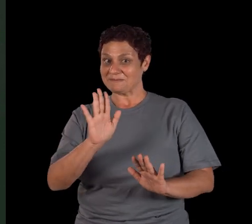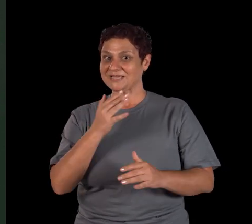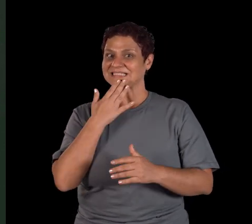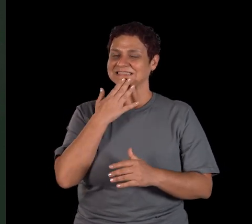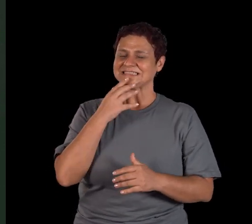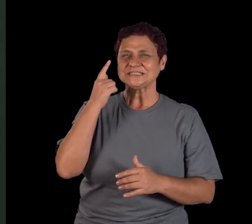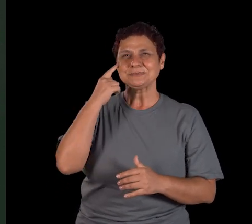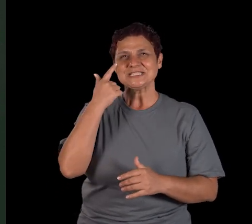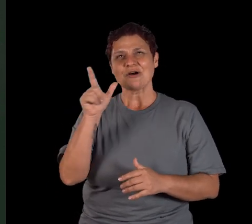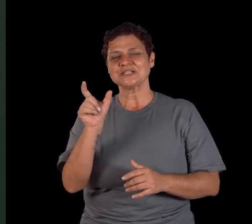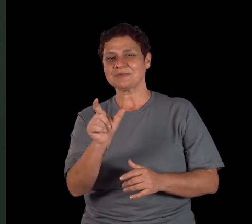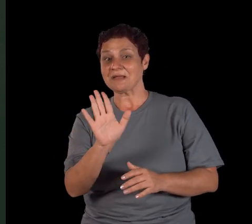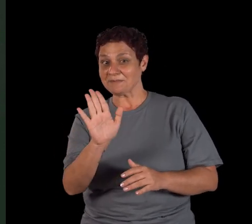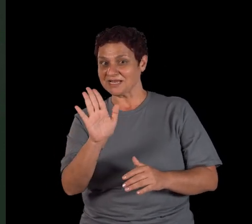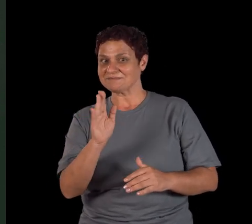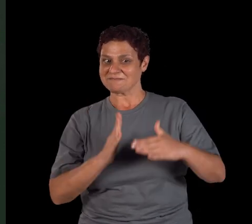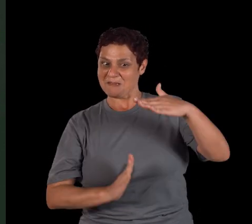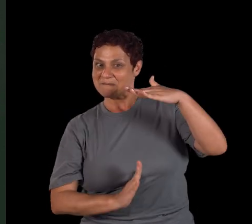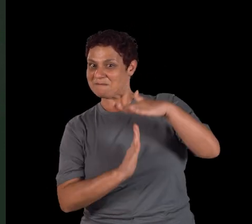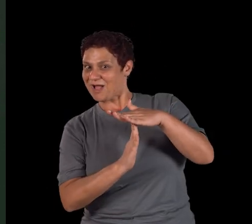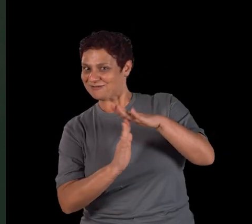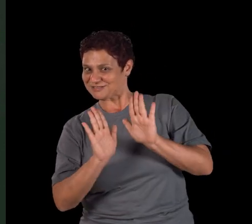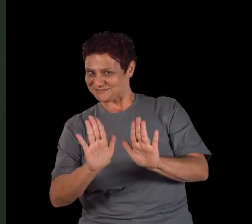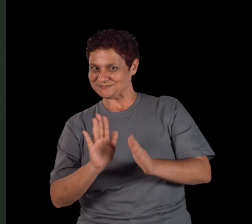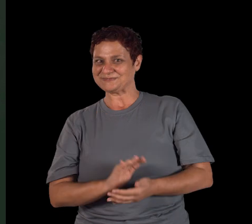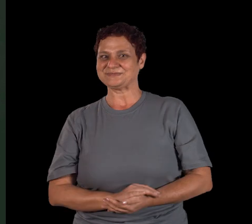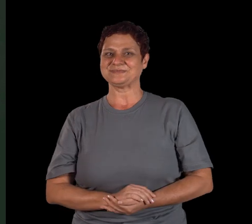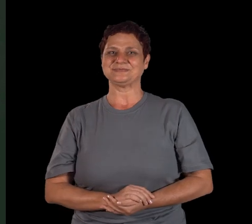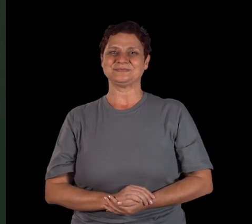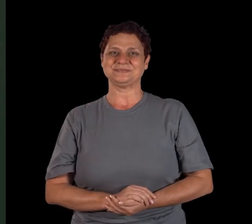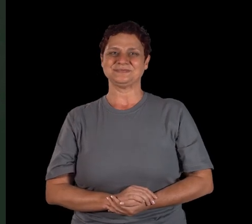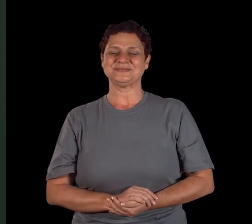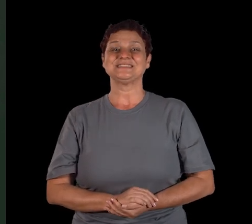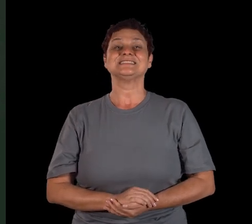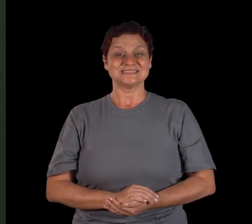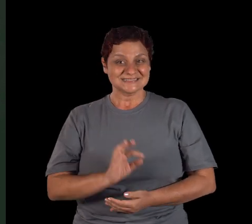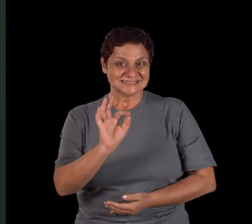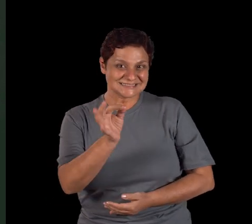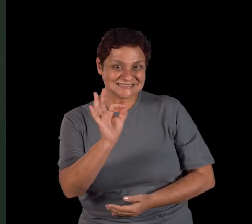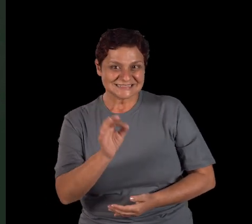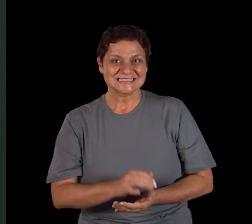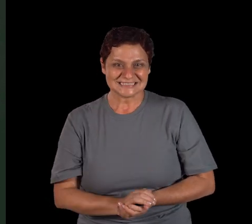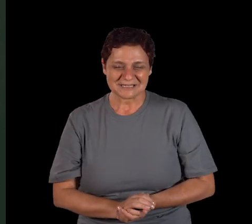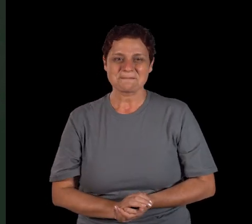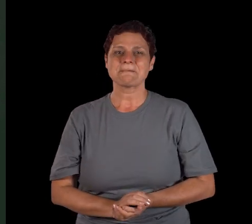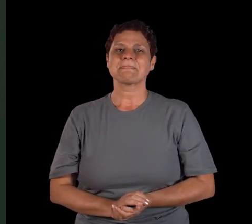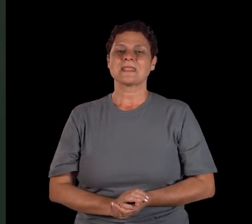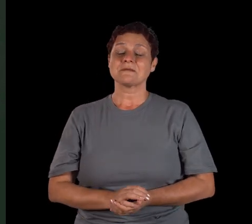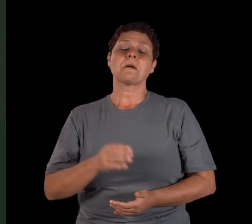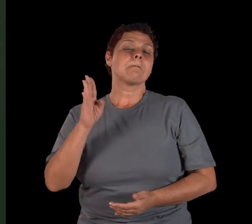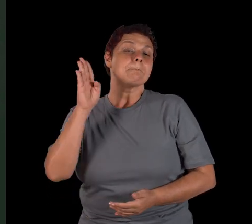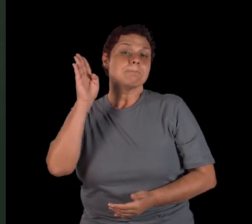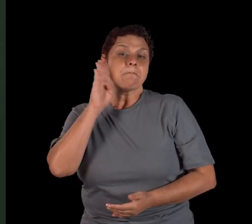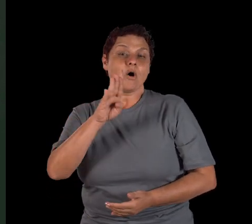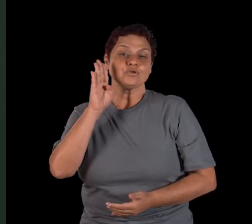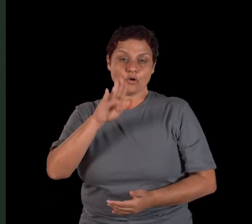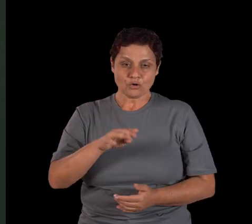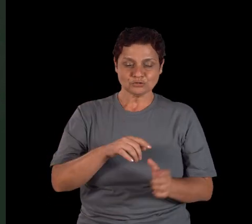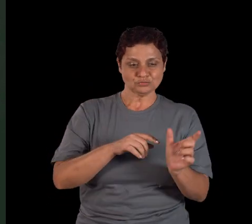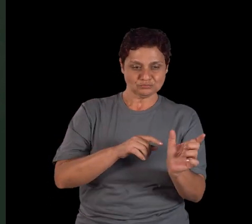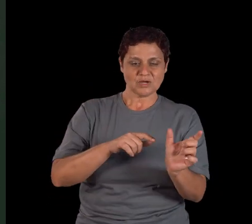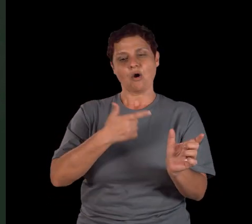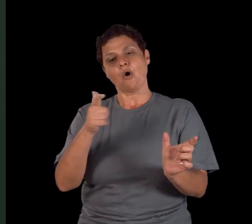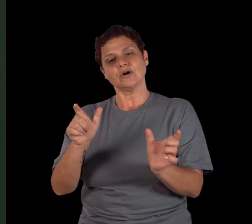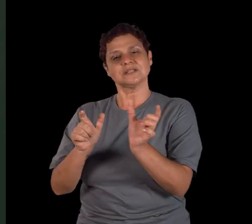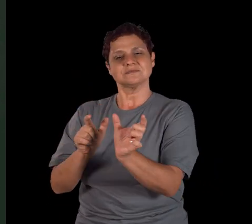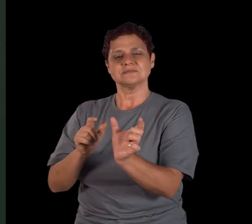WhatsApp. Deixa eu pensar outra palavra. Peraí. Pausa. Aí, ó, beleza. Bondoso e tinhoso.